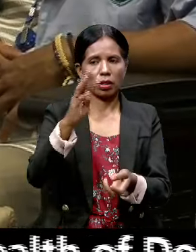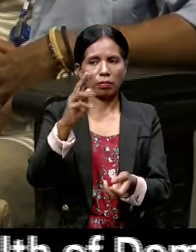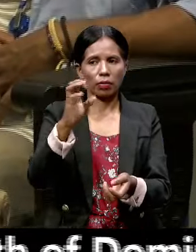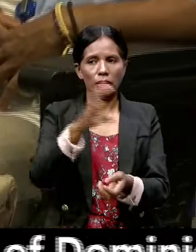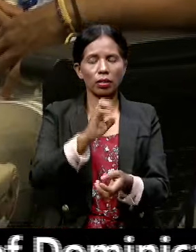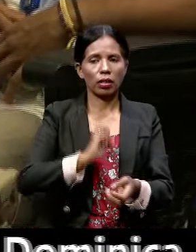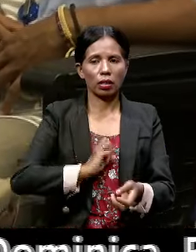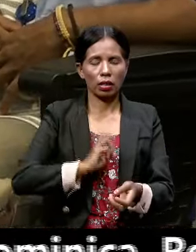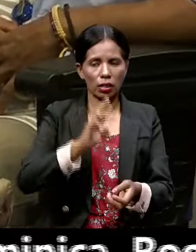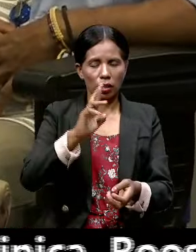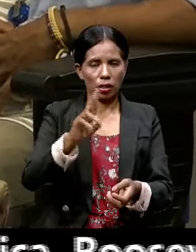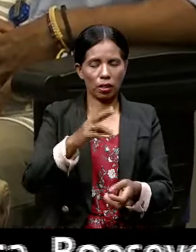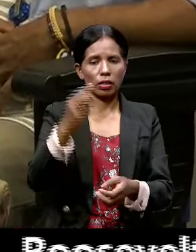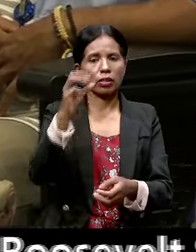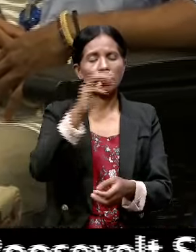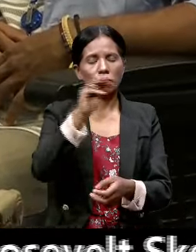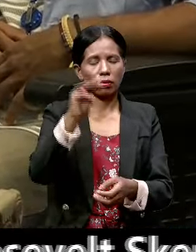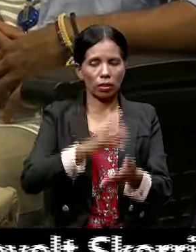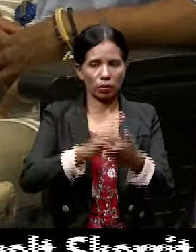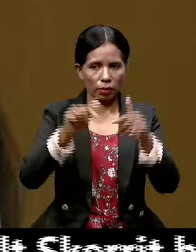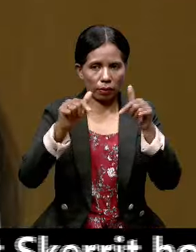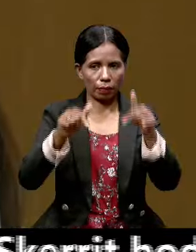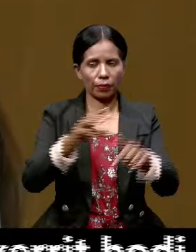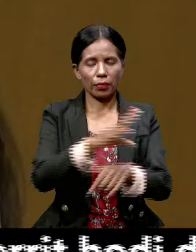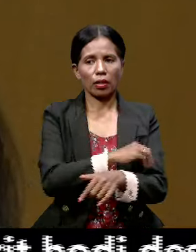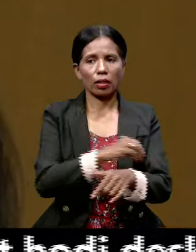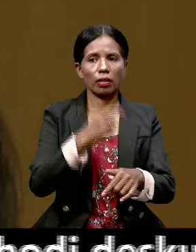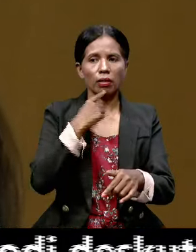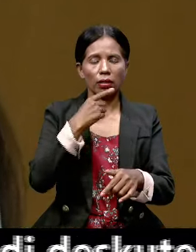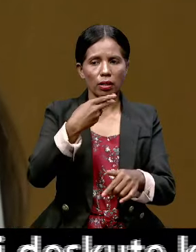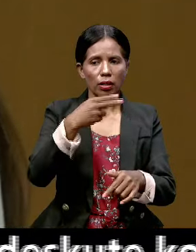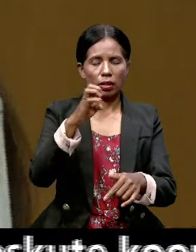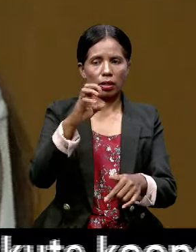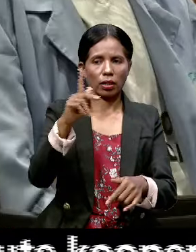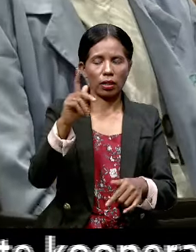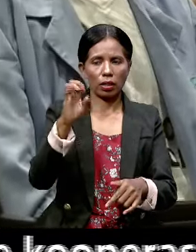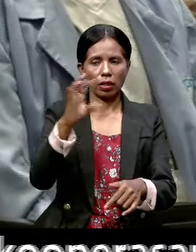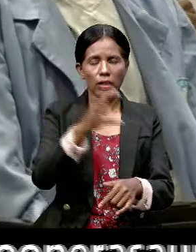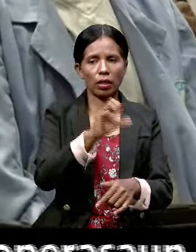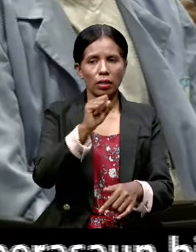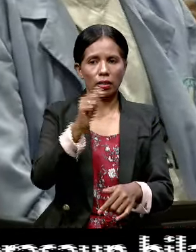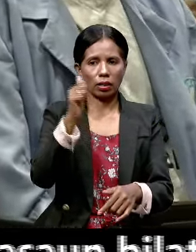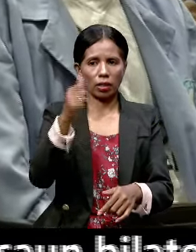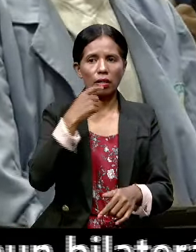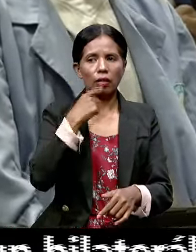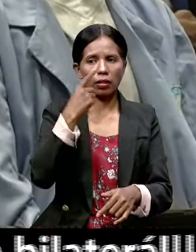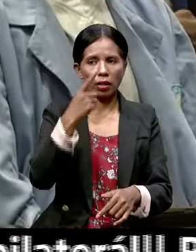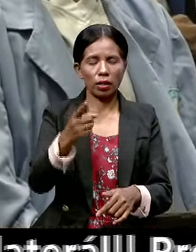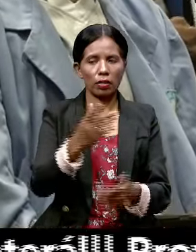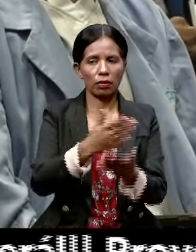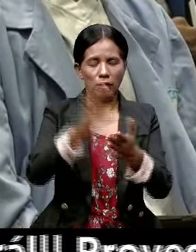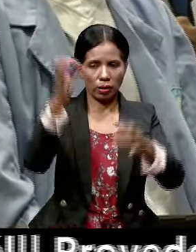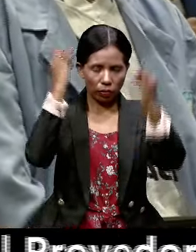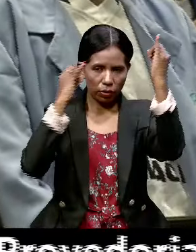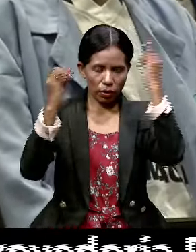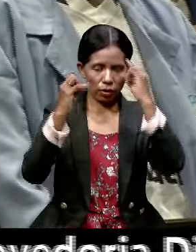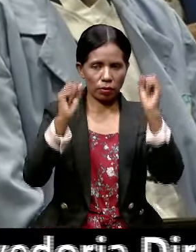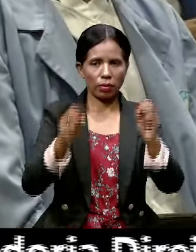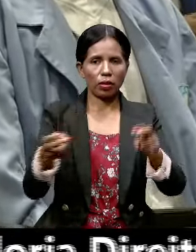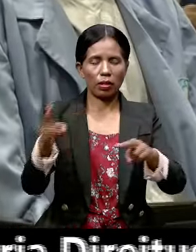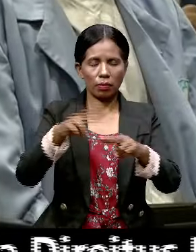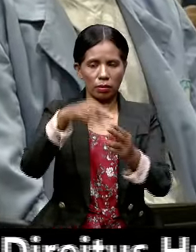era segunda-feira semana ne. Supply Chain Manager Renekan Timor-Leste, SIA HTT, sensibilização ne, bele